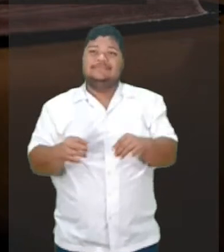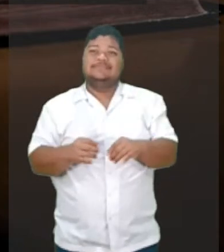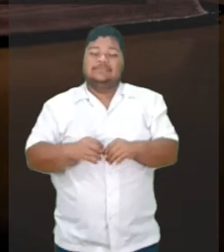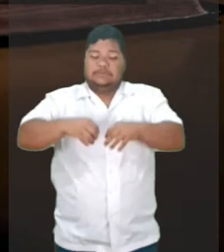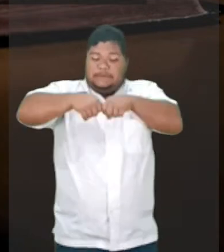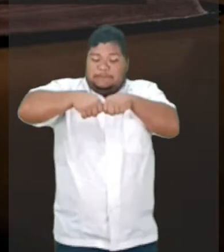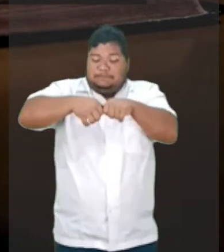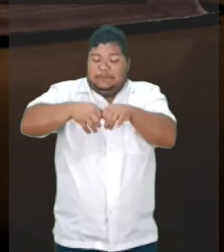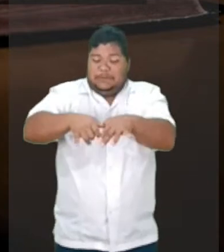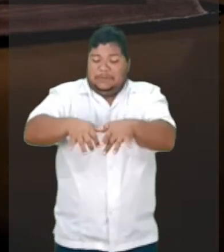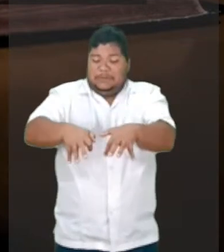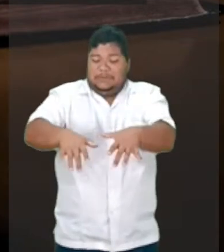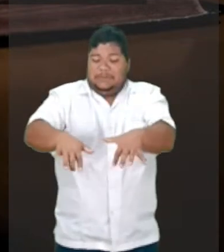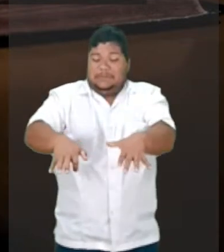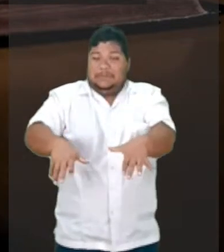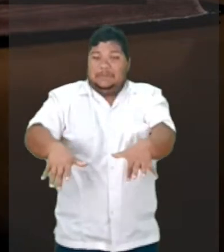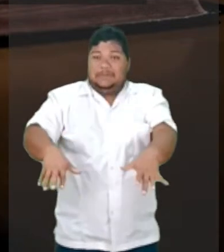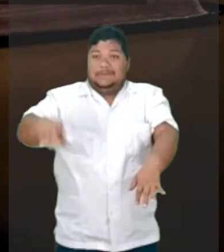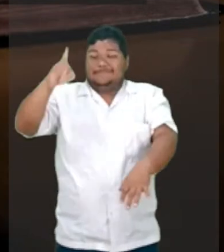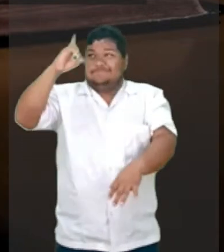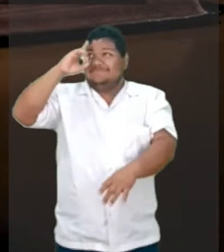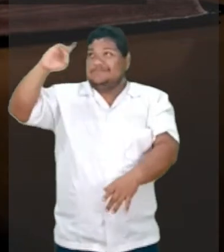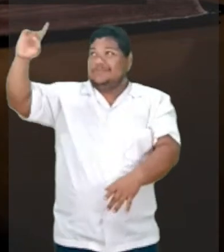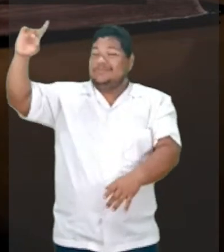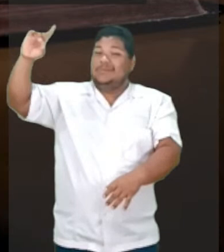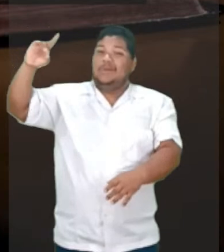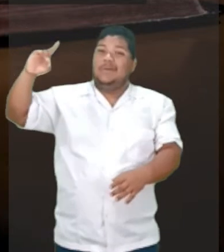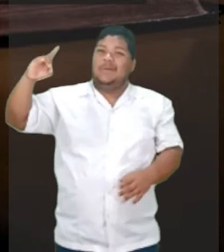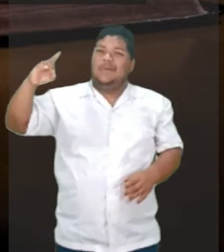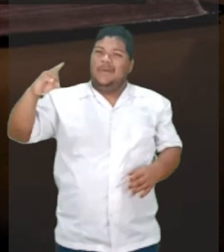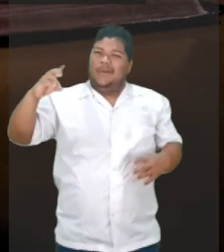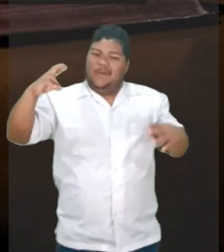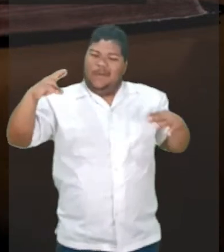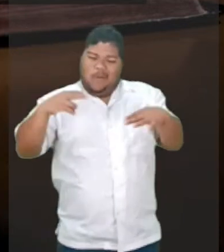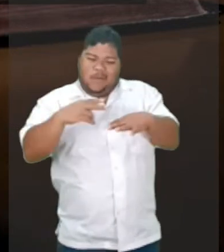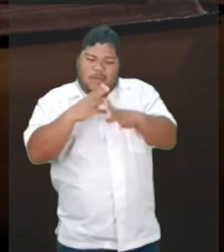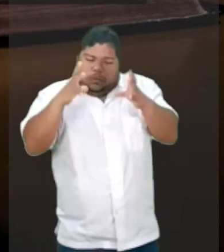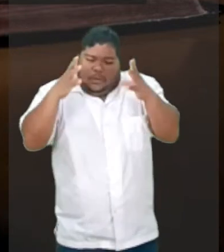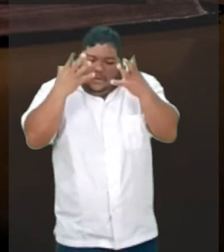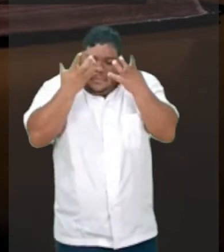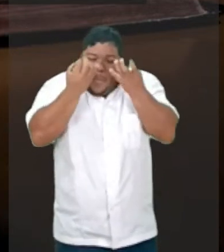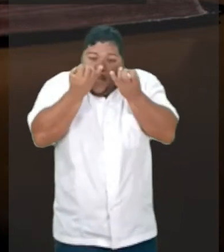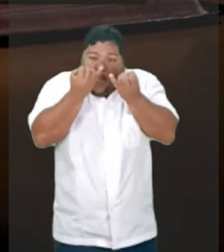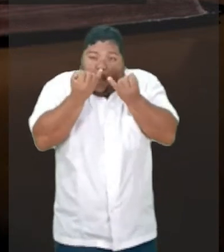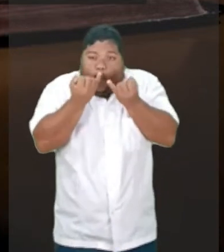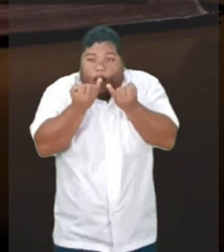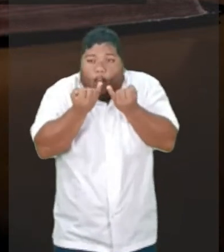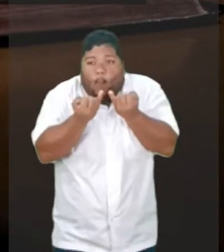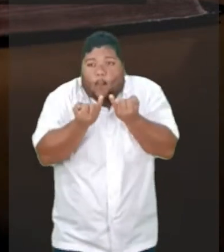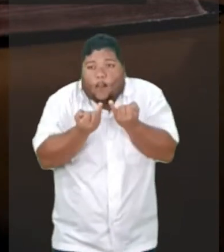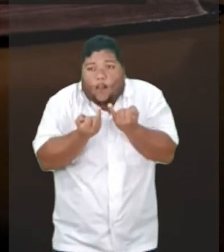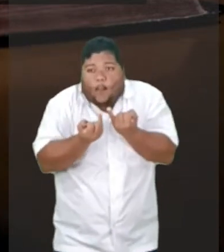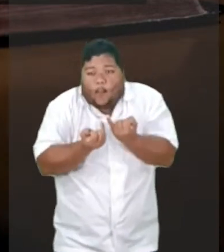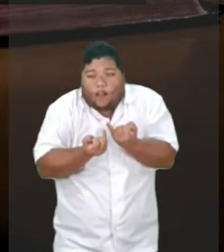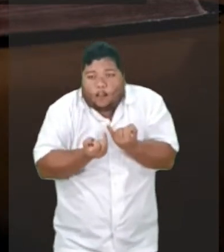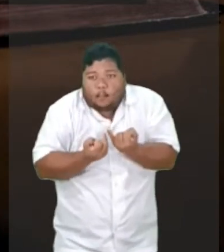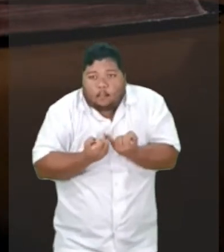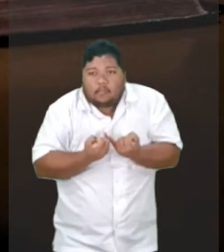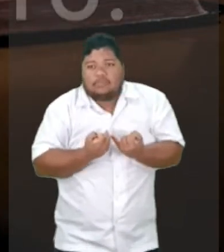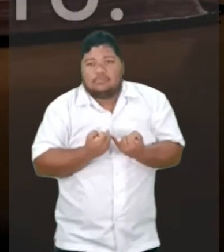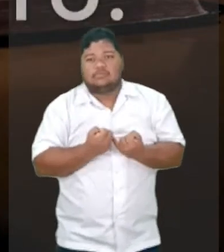na terra. Deus sopra sobre eles e eles murcham. Um redemoinho os leva como